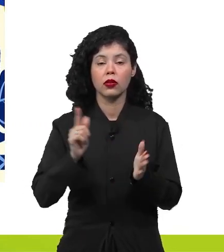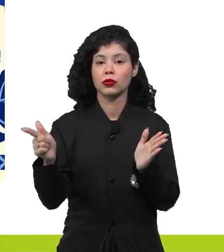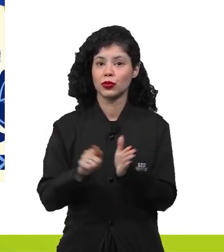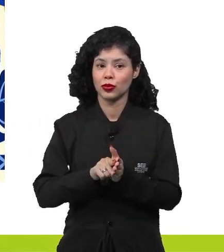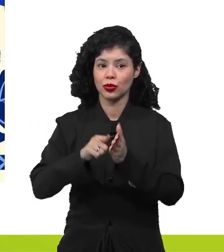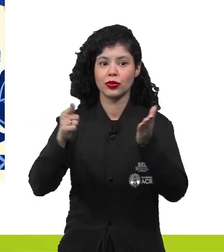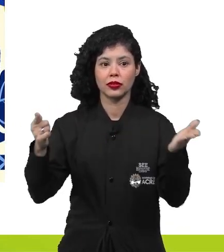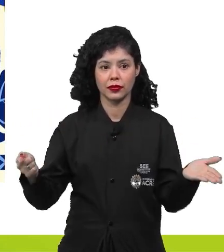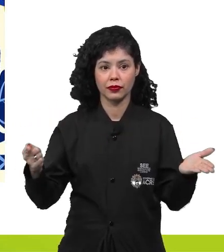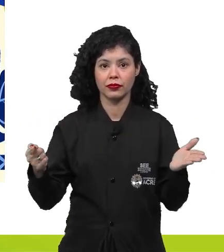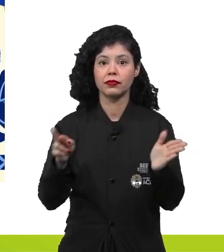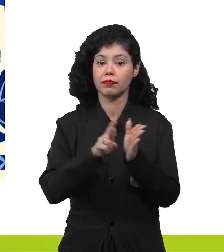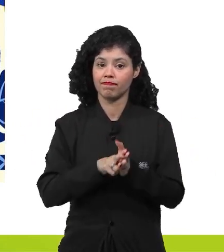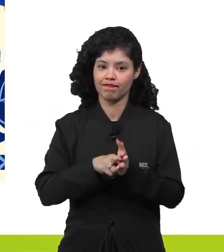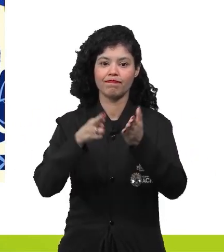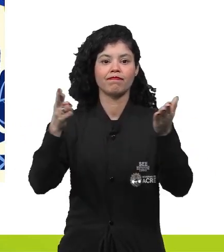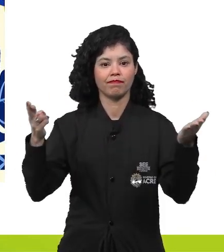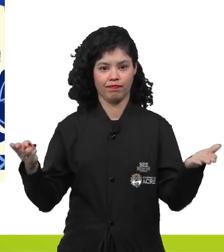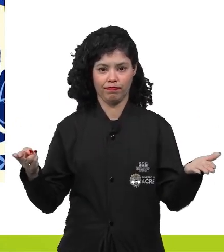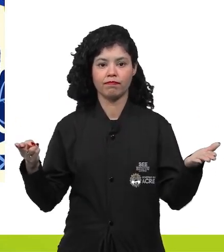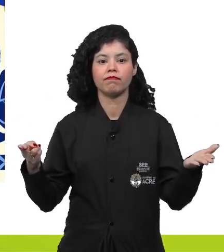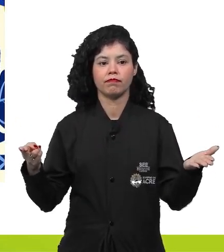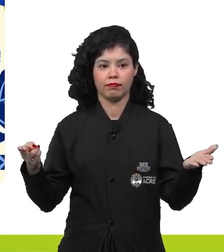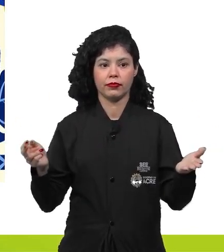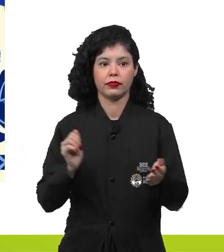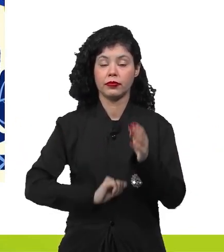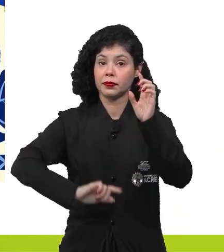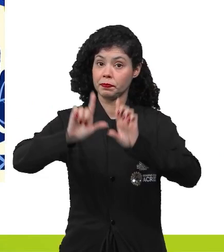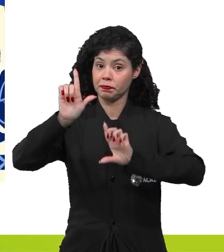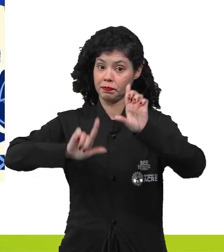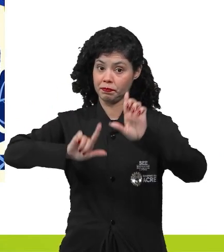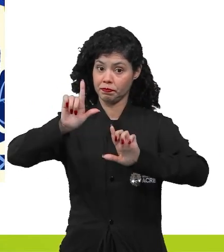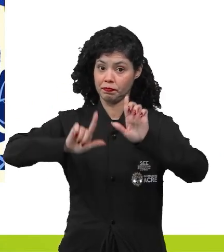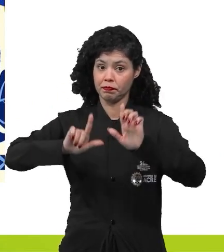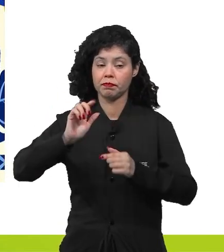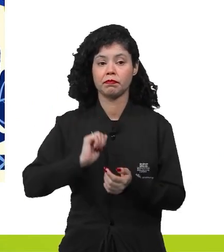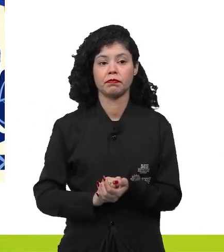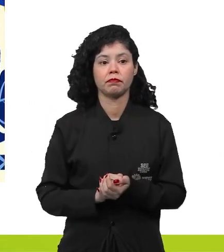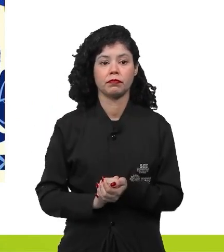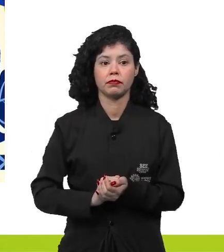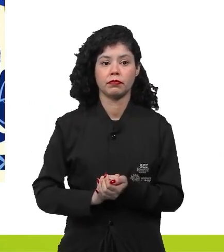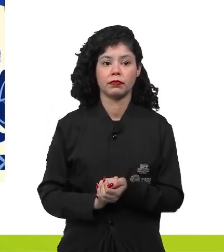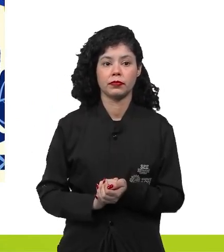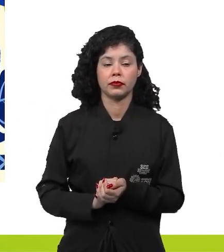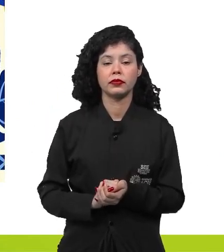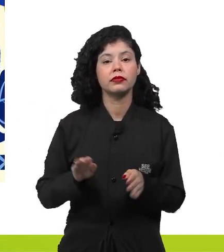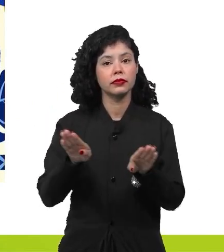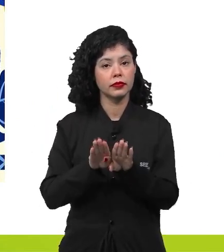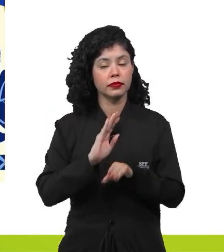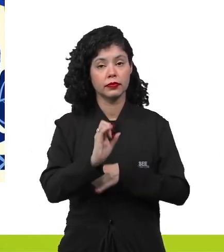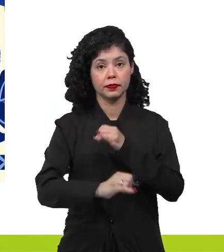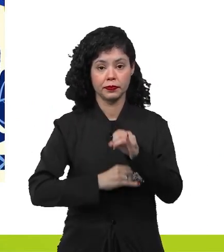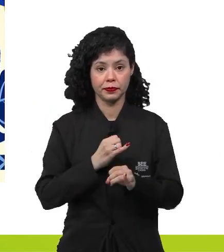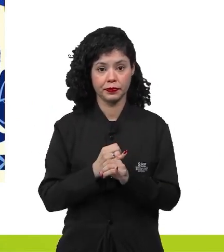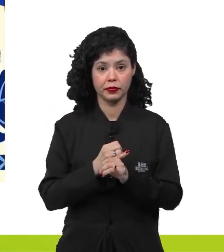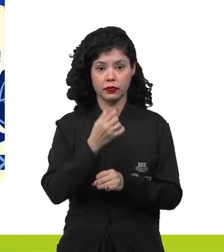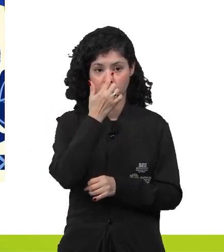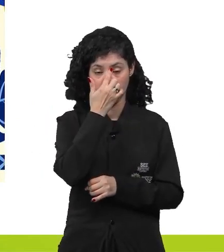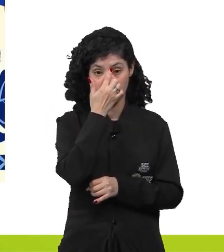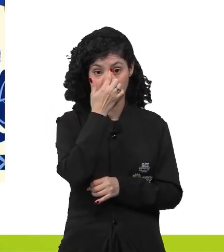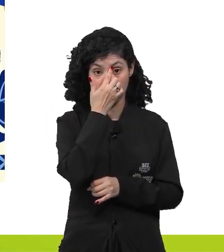jornais, revistas, televisão, rádio e internet.